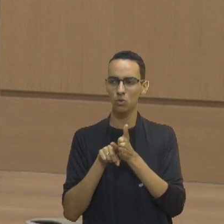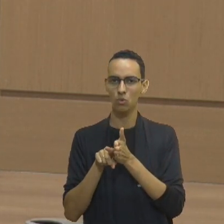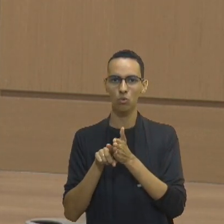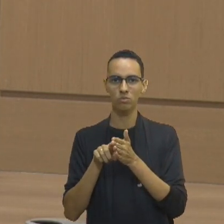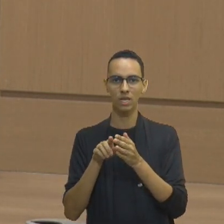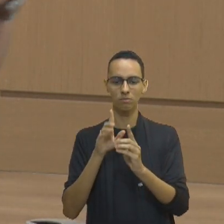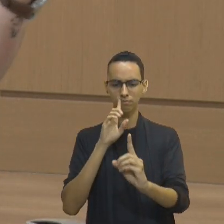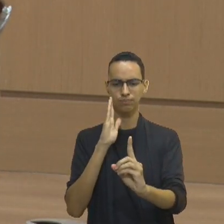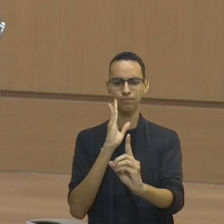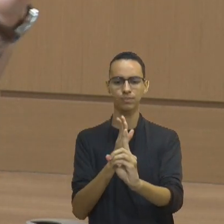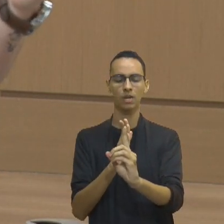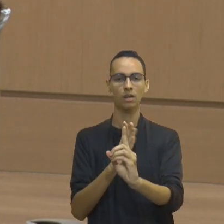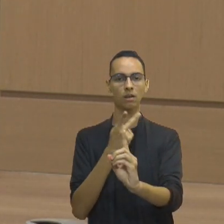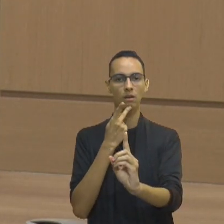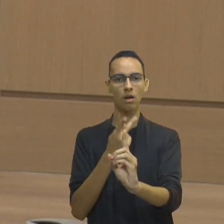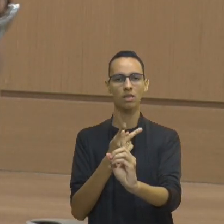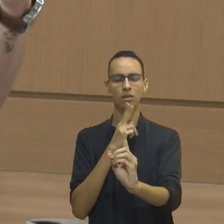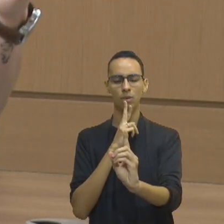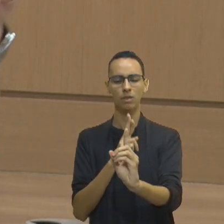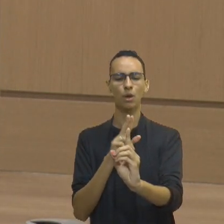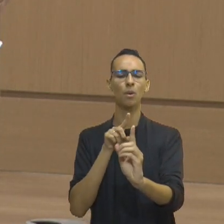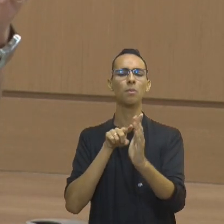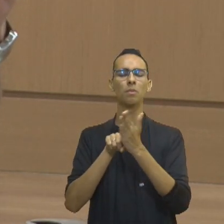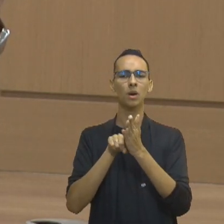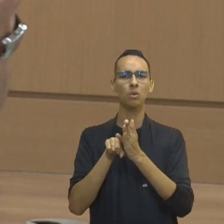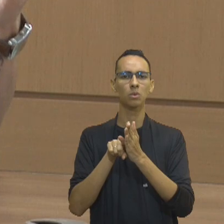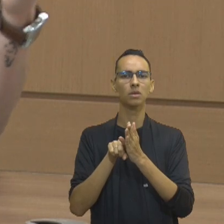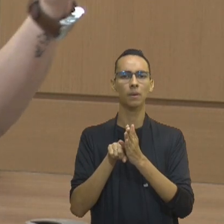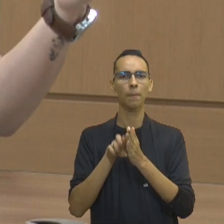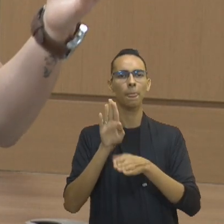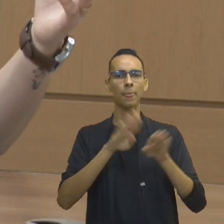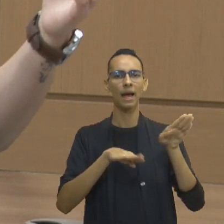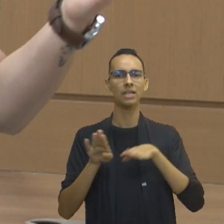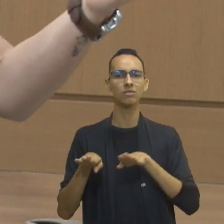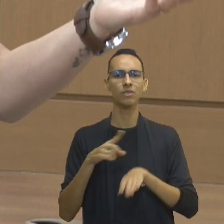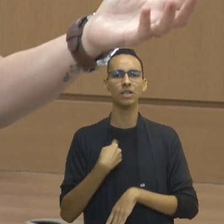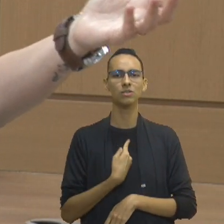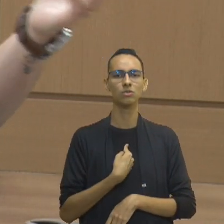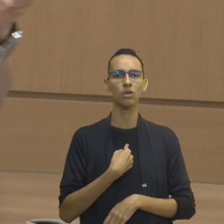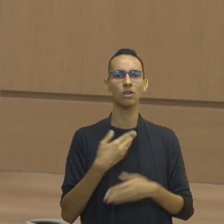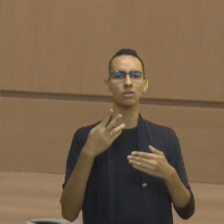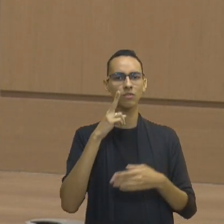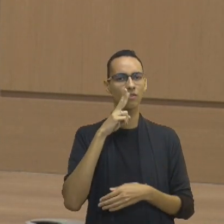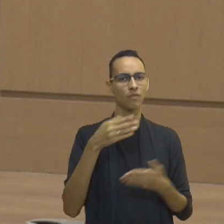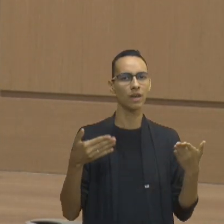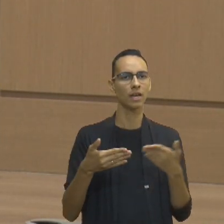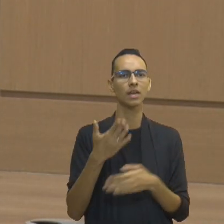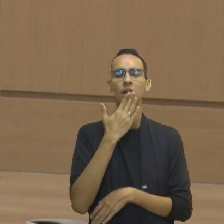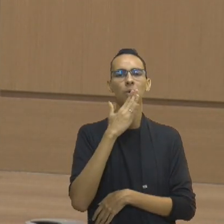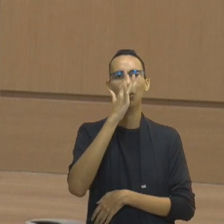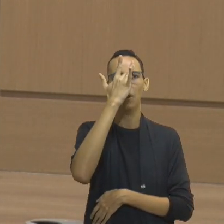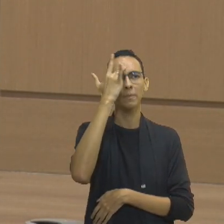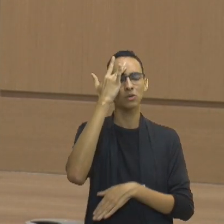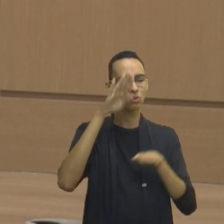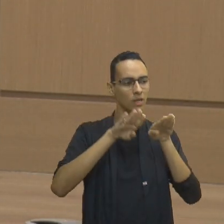o assunto. Às vezes, a gente vai vendo aqui quem é da mesa que tem